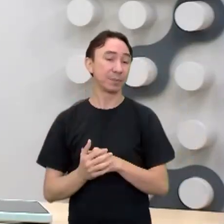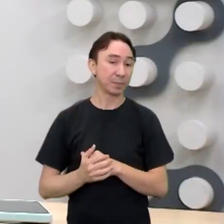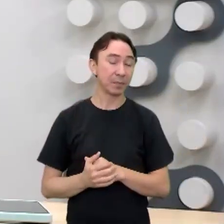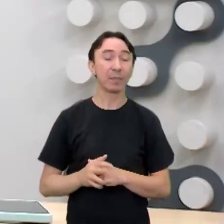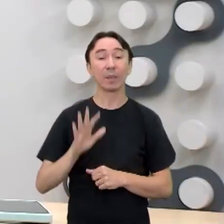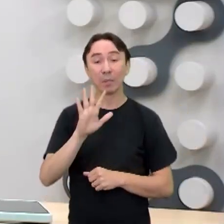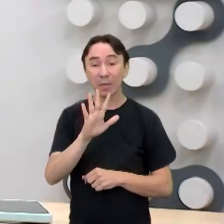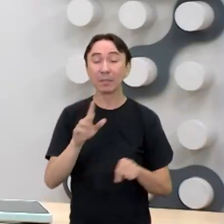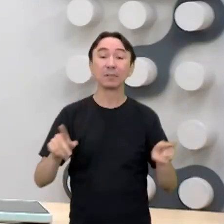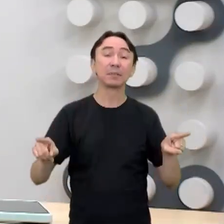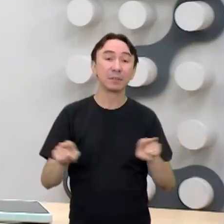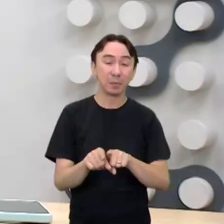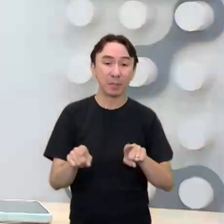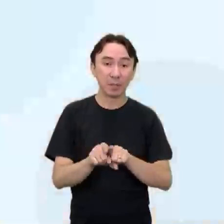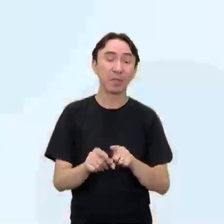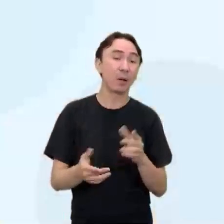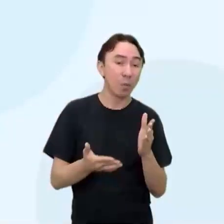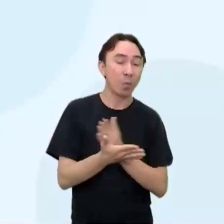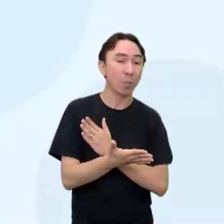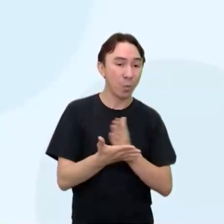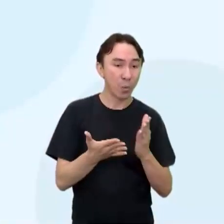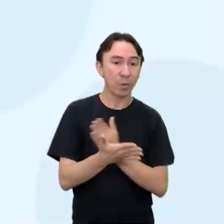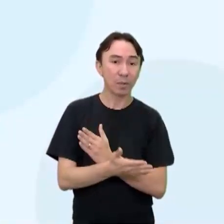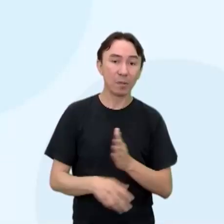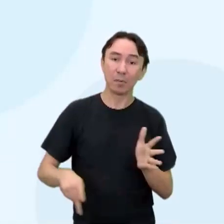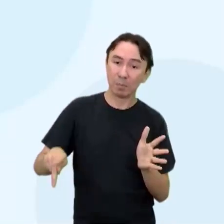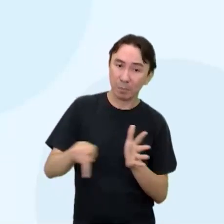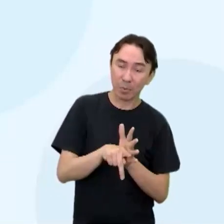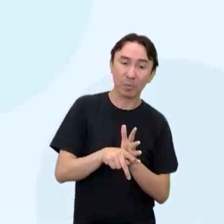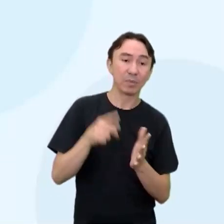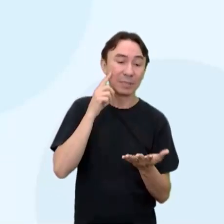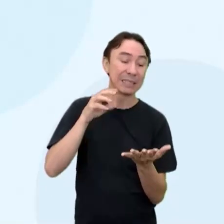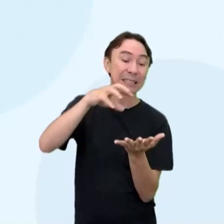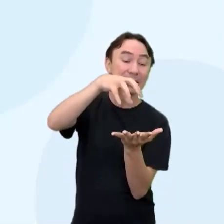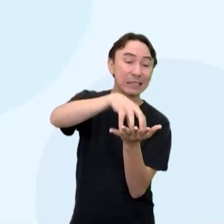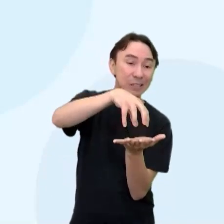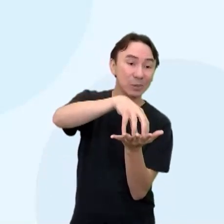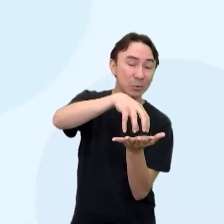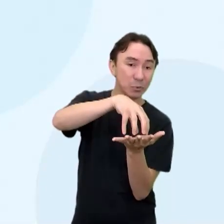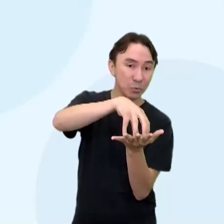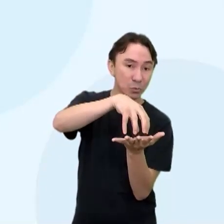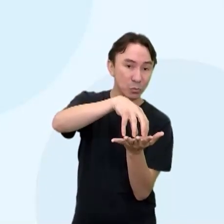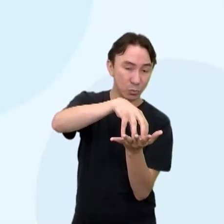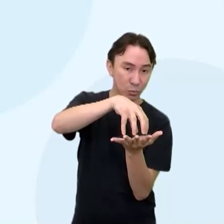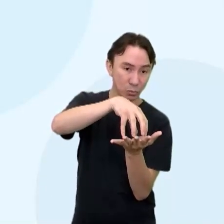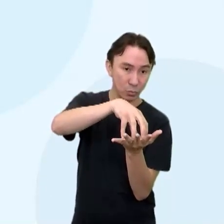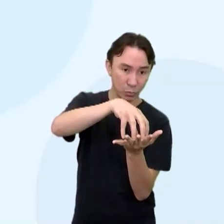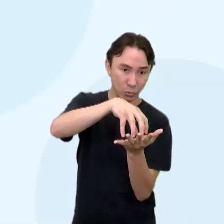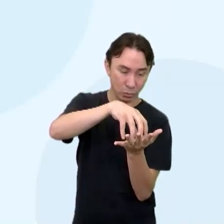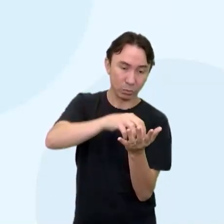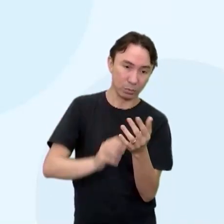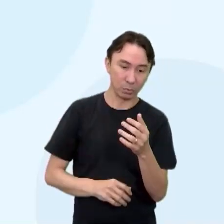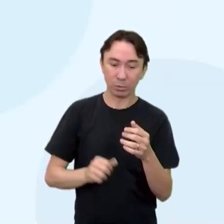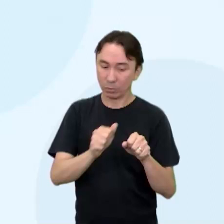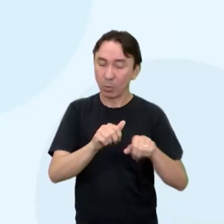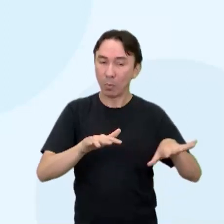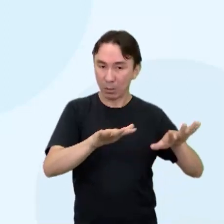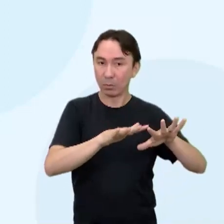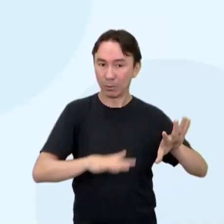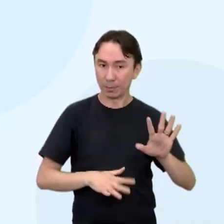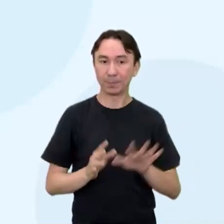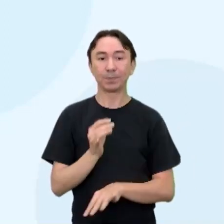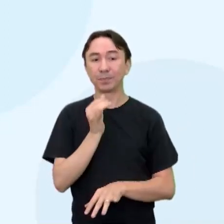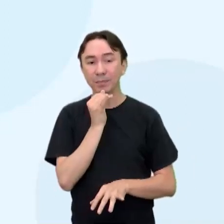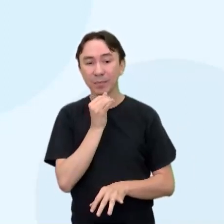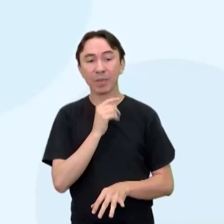dos centros urbanos. Pode colocar aí na tela, tá lá, ó, as cidades foram classificadas em 5 grandes níveis, e